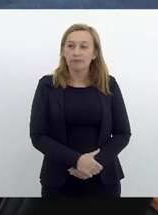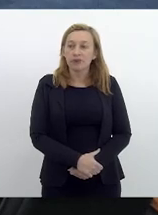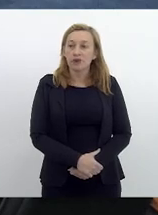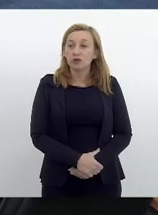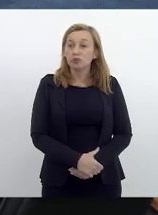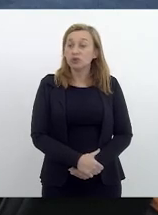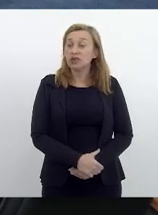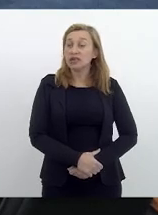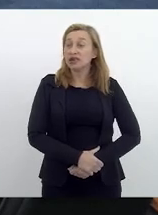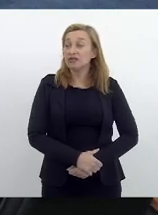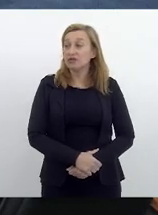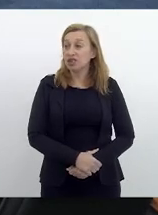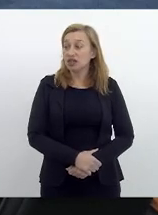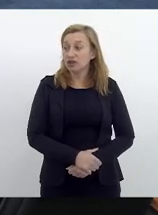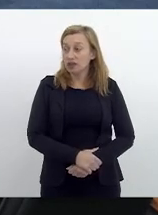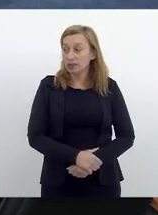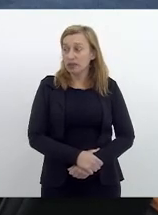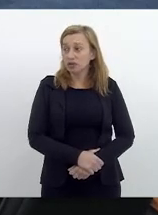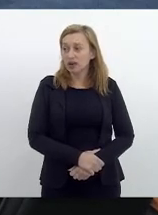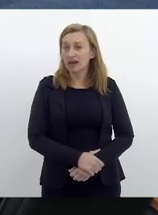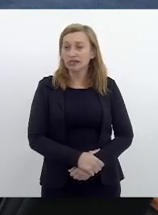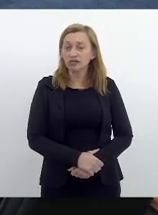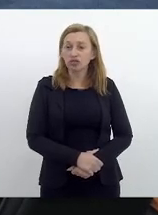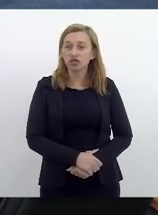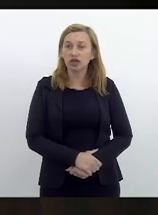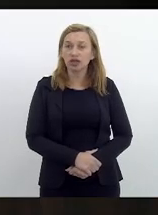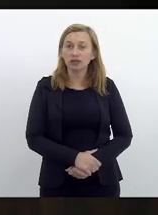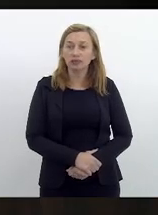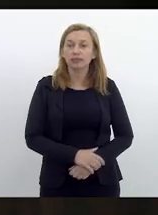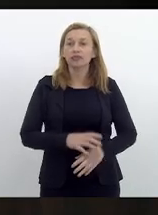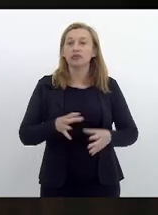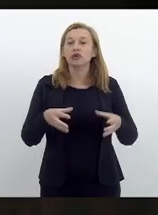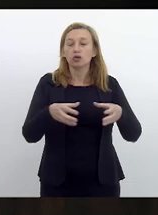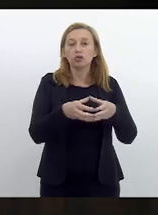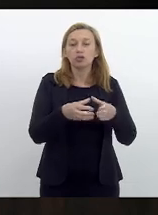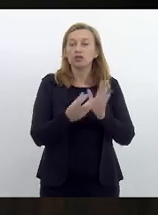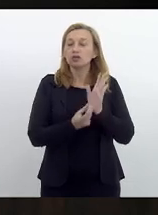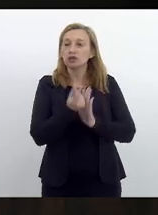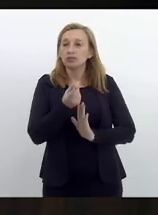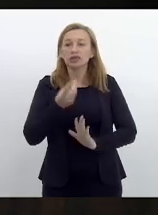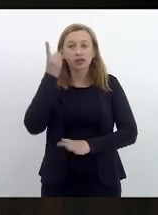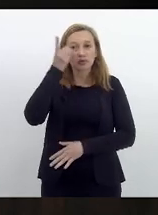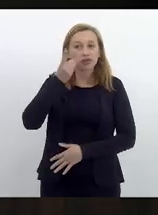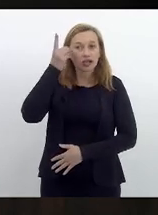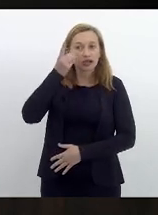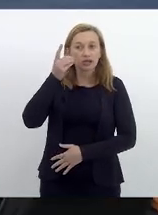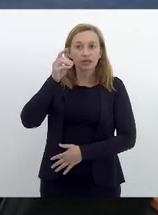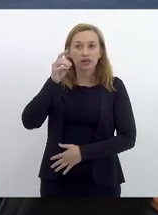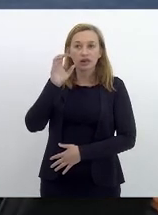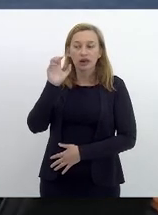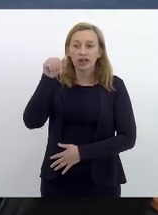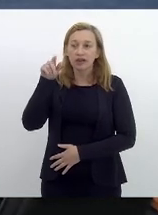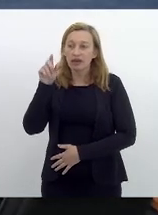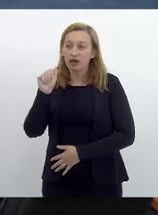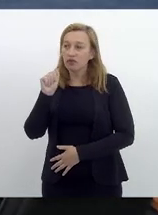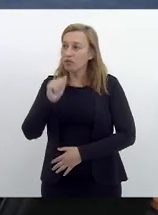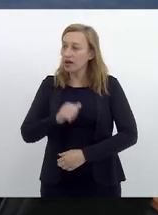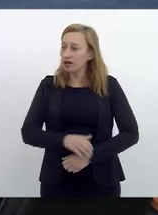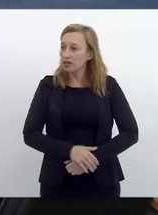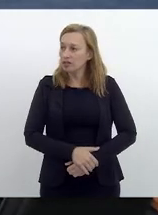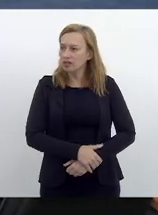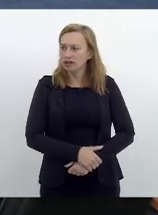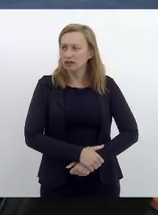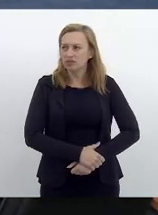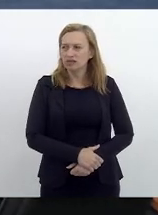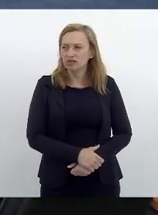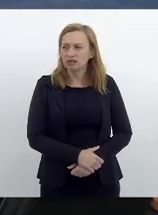Acho também. Favorável, presidente. Pela Comissão de Orçamento, deputado Márcio Canella. Deputado Márcio